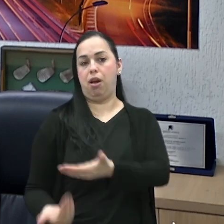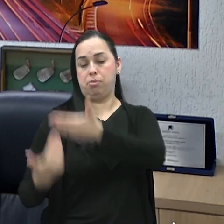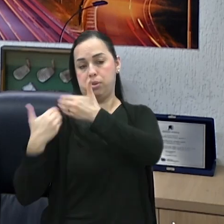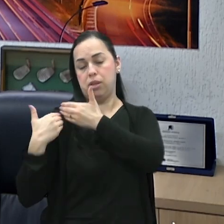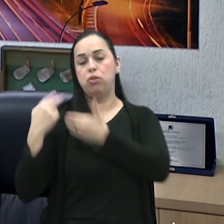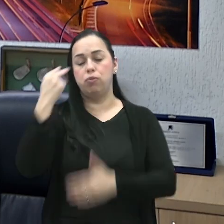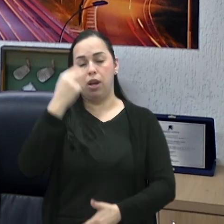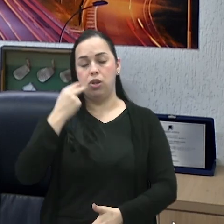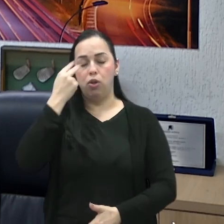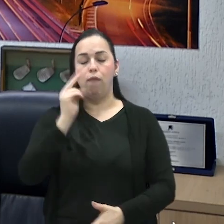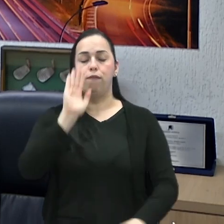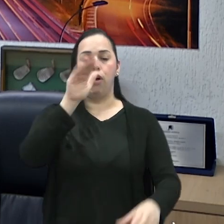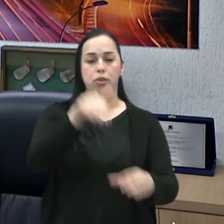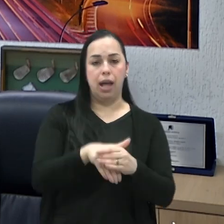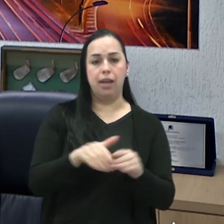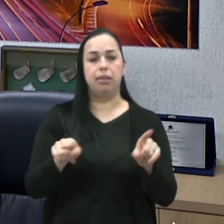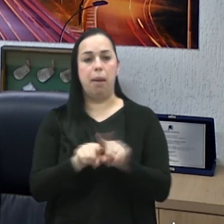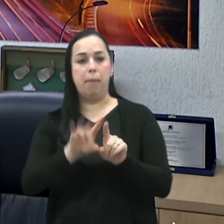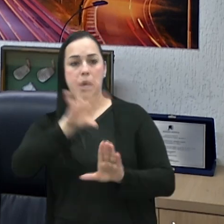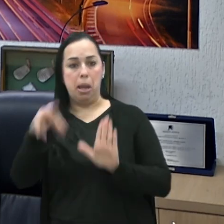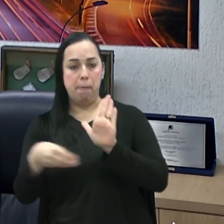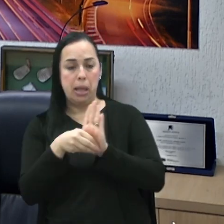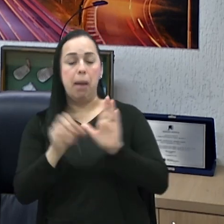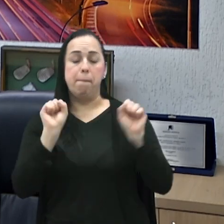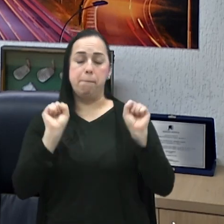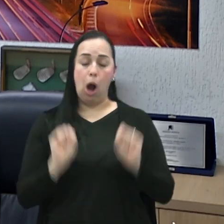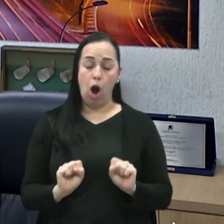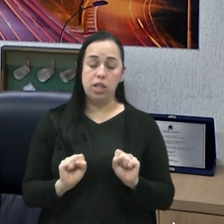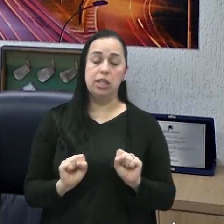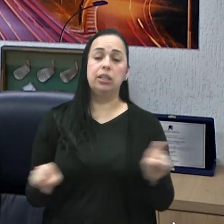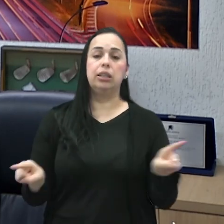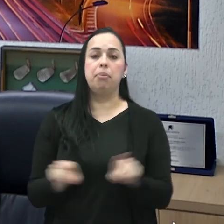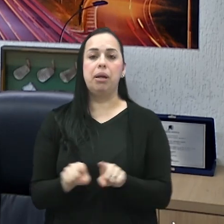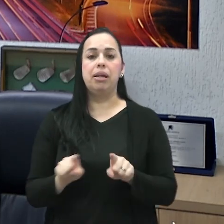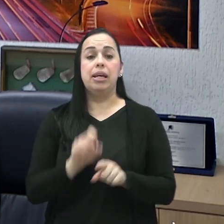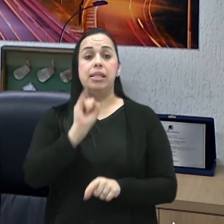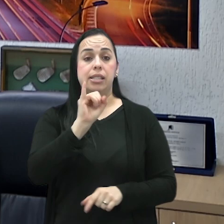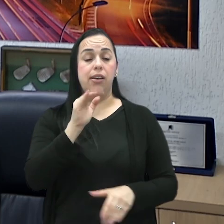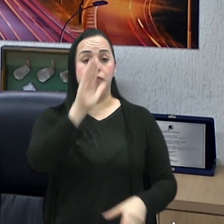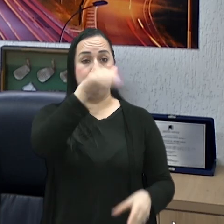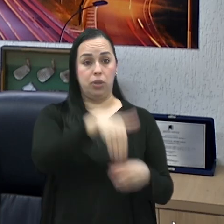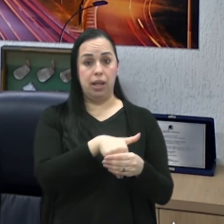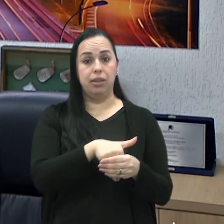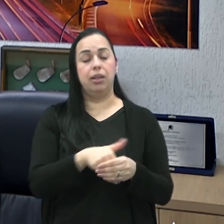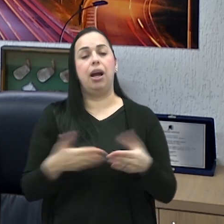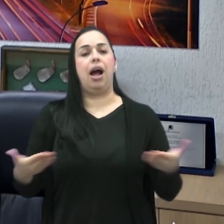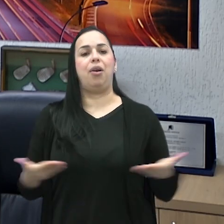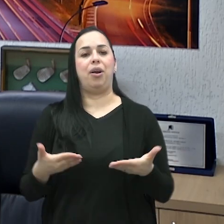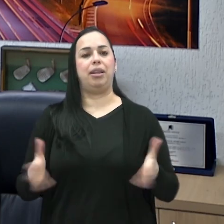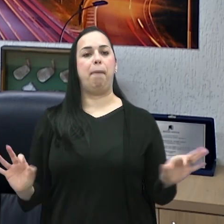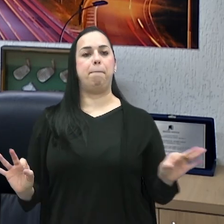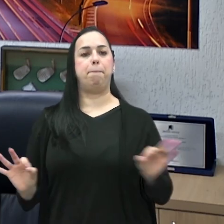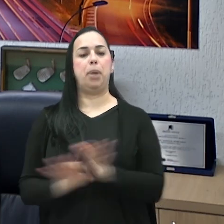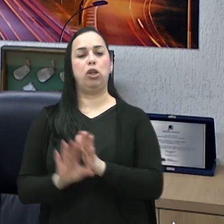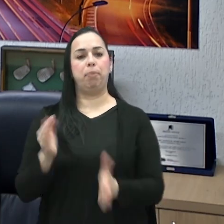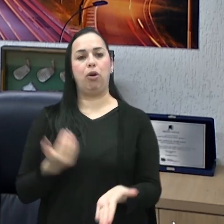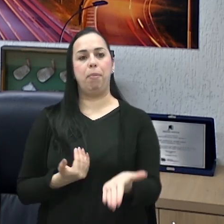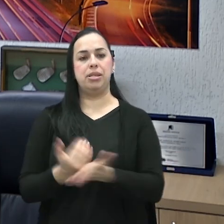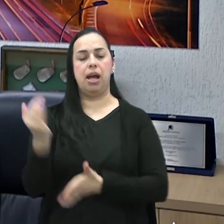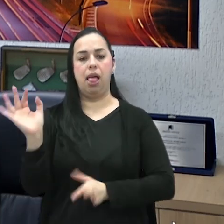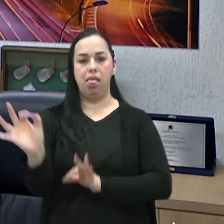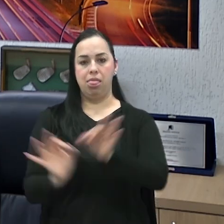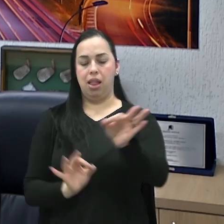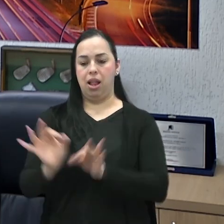vereadores votar essa lei, eventualmente alguma emenda pode ser colocada, e aí, uma vez votada essa lei, a gente está pronto para começar